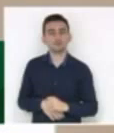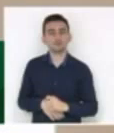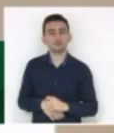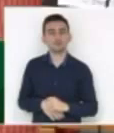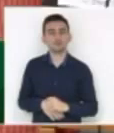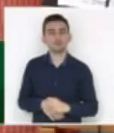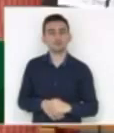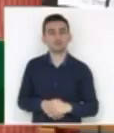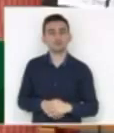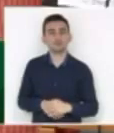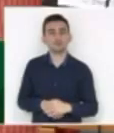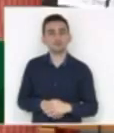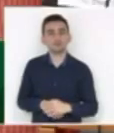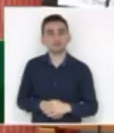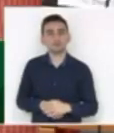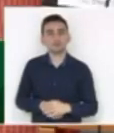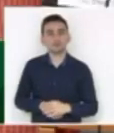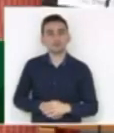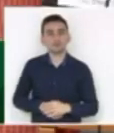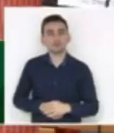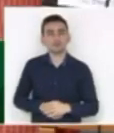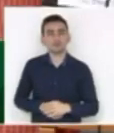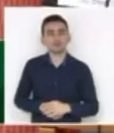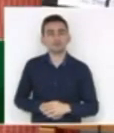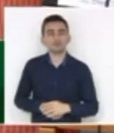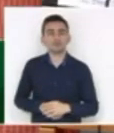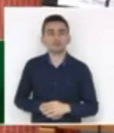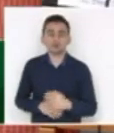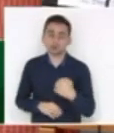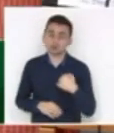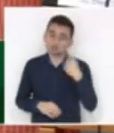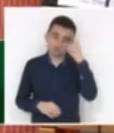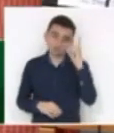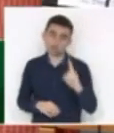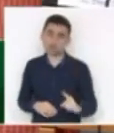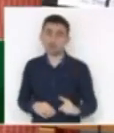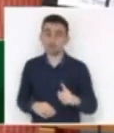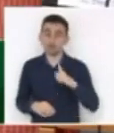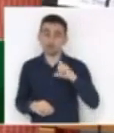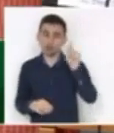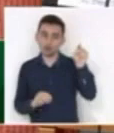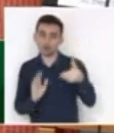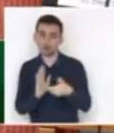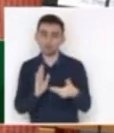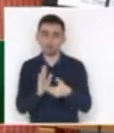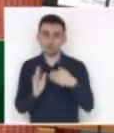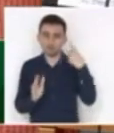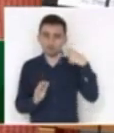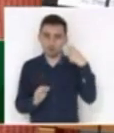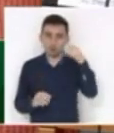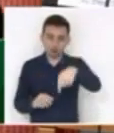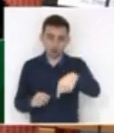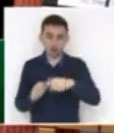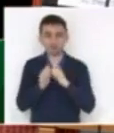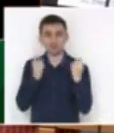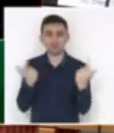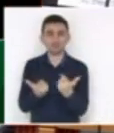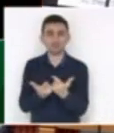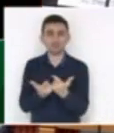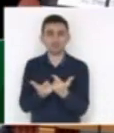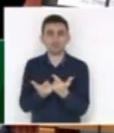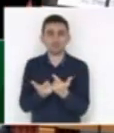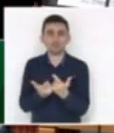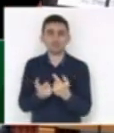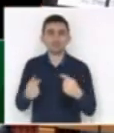conclusão. Será, senhora Presidente? Não sei se acontece isso em alguma Câmara de Vereadores, mas aqui na Assembleia, eu acho que nós teríamos